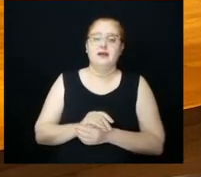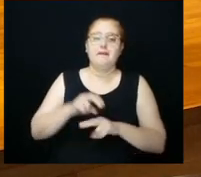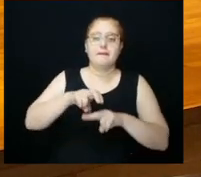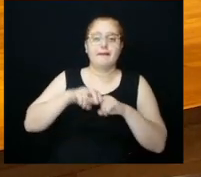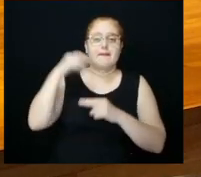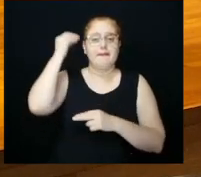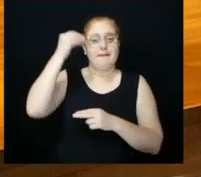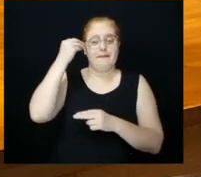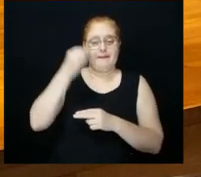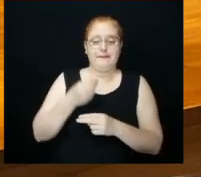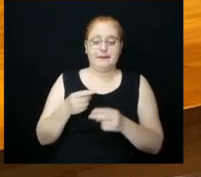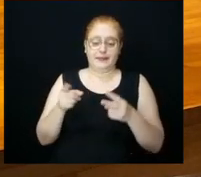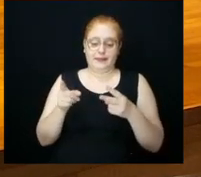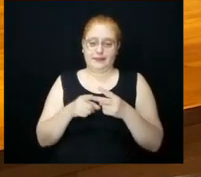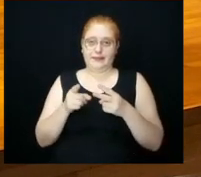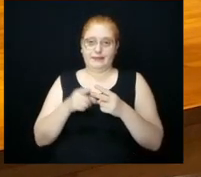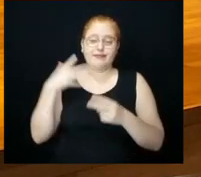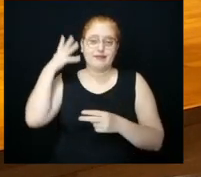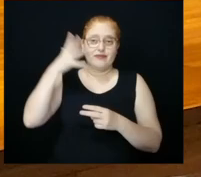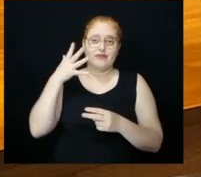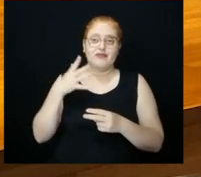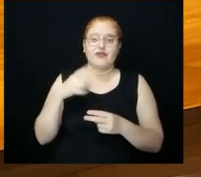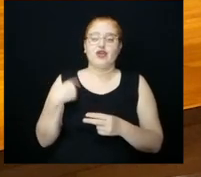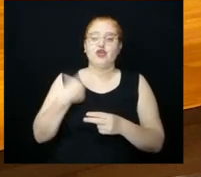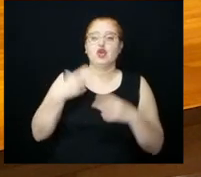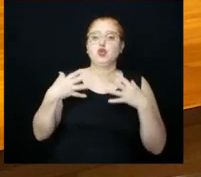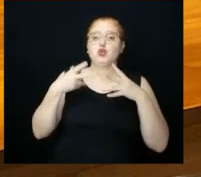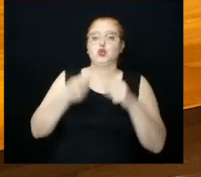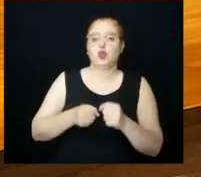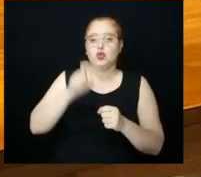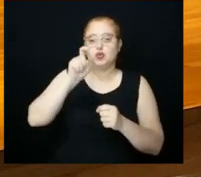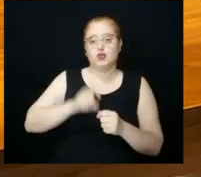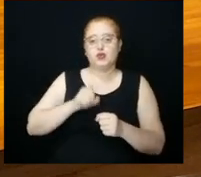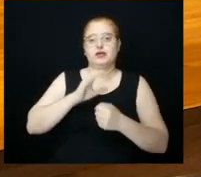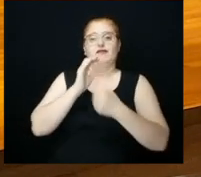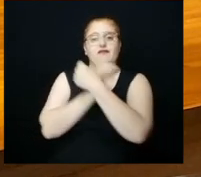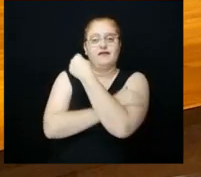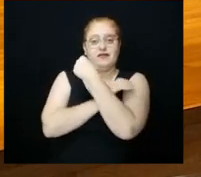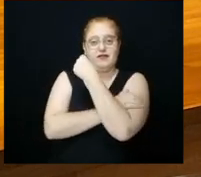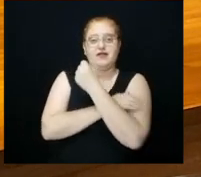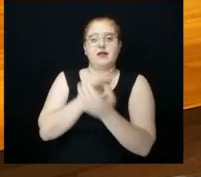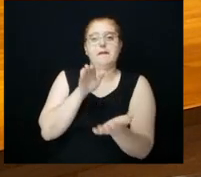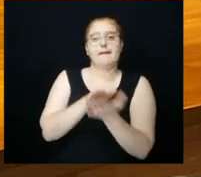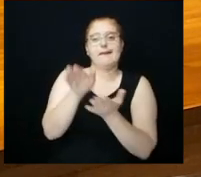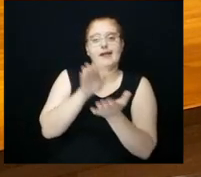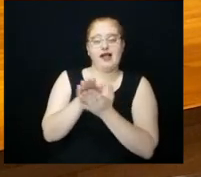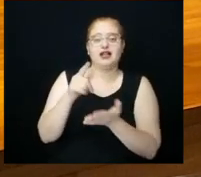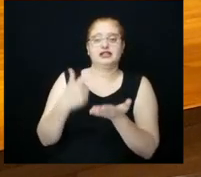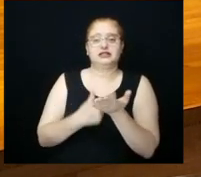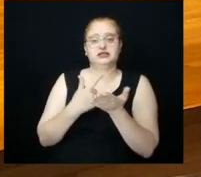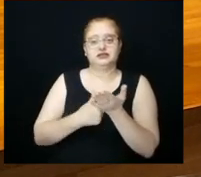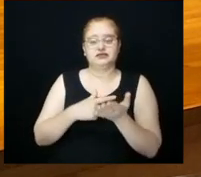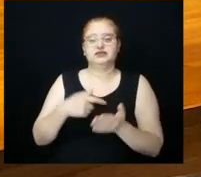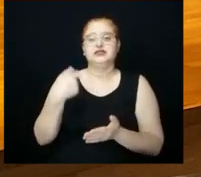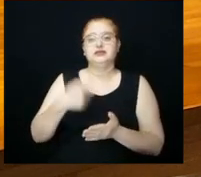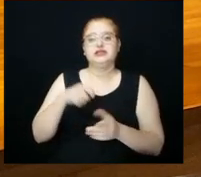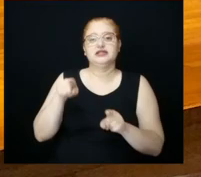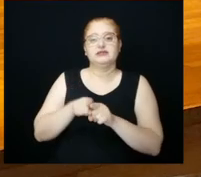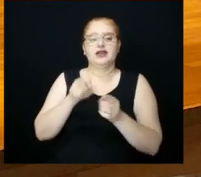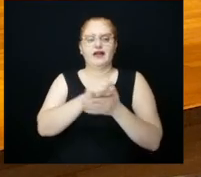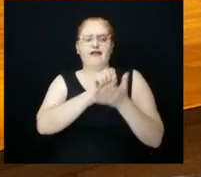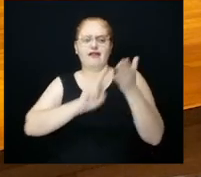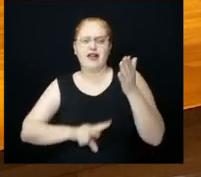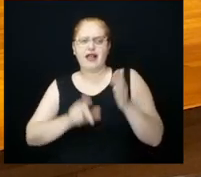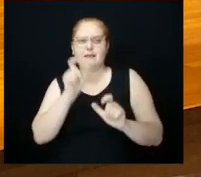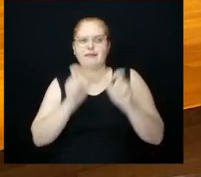O segundo discurso, Sejamos Todos Feministas, também publicado em livro, ela vai falar sobre a necessidade de se avaliar as pessoas